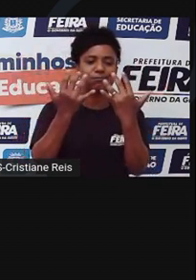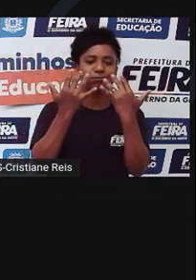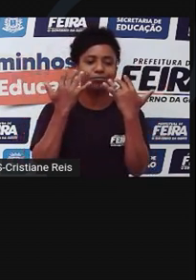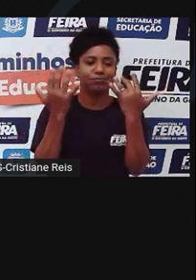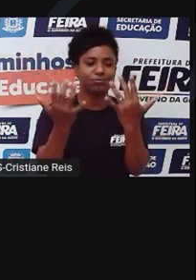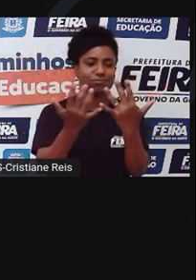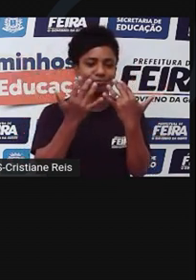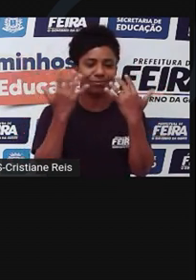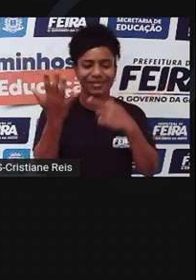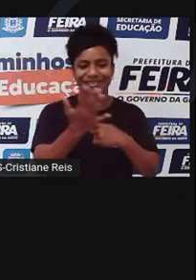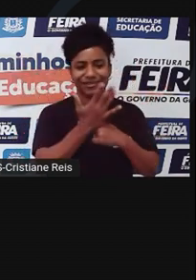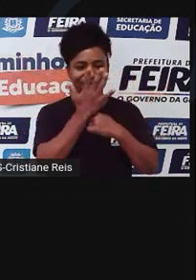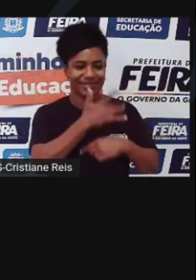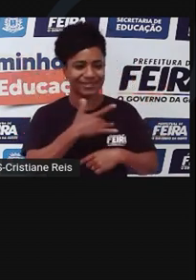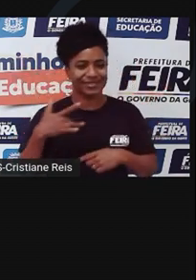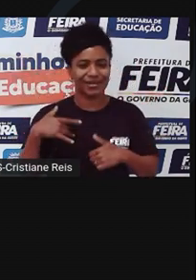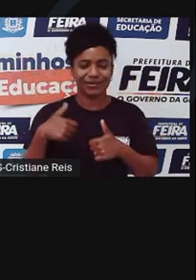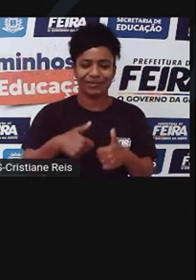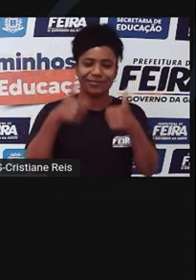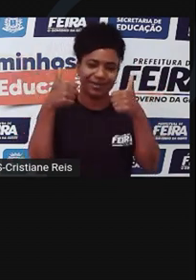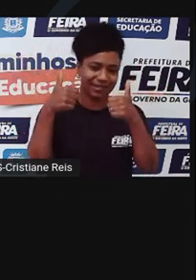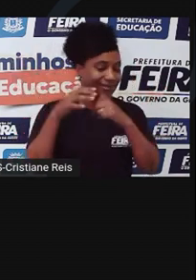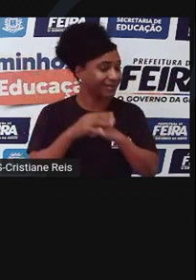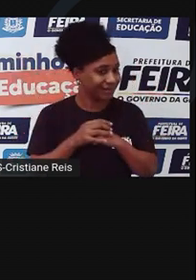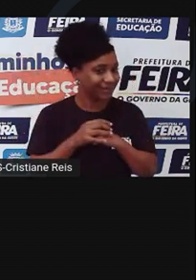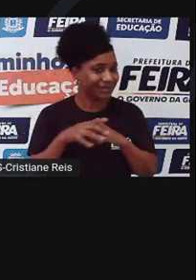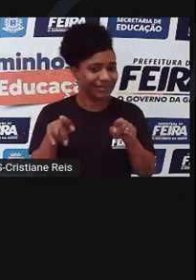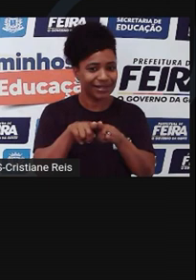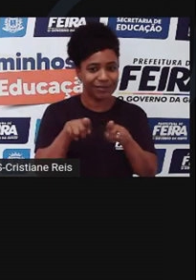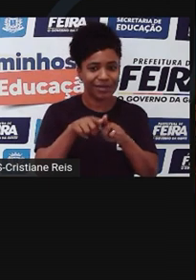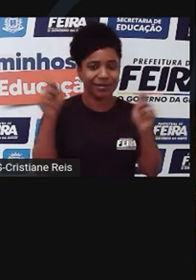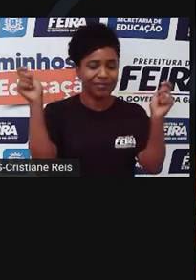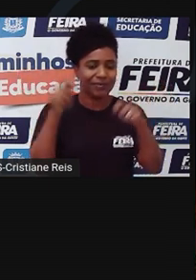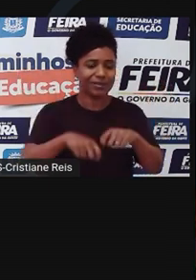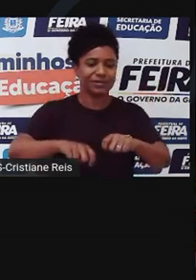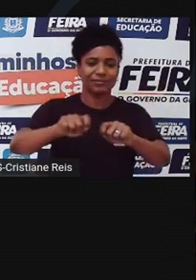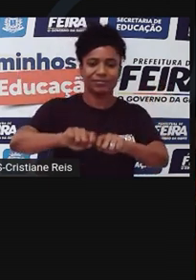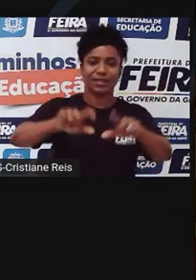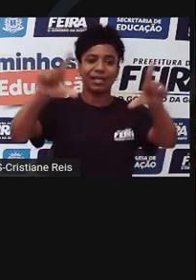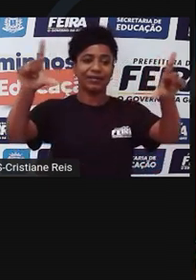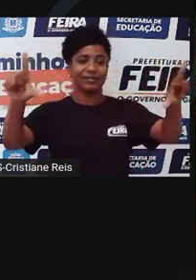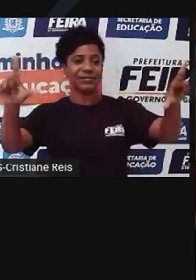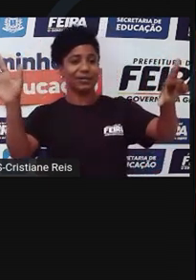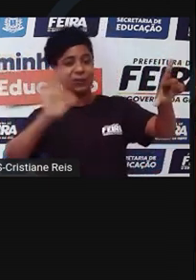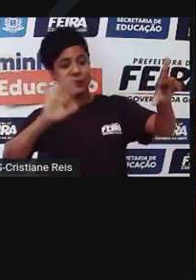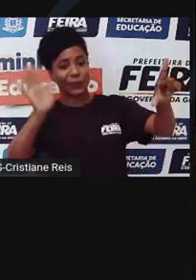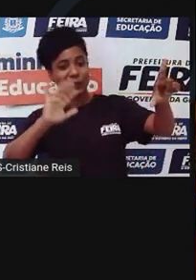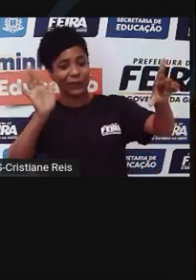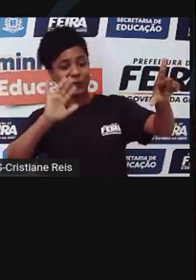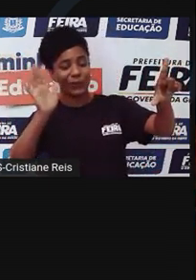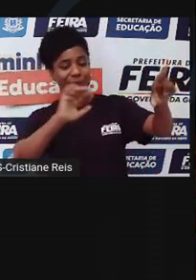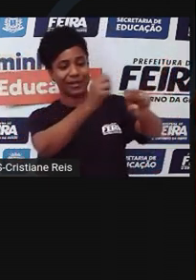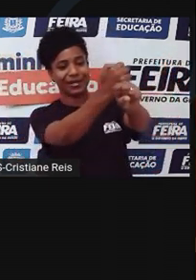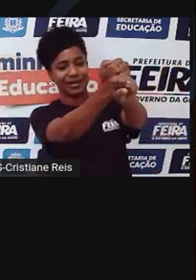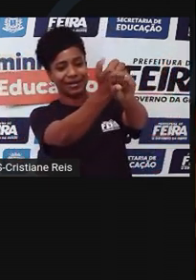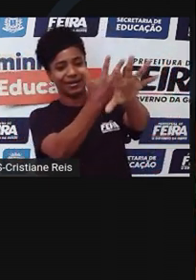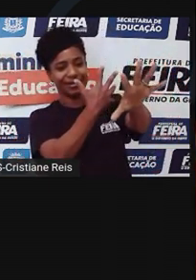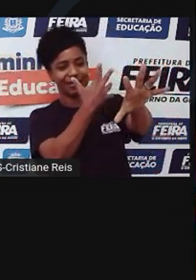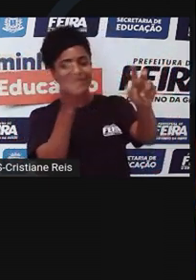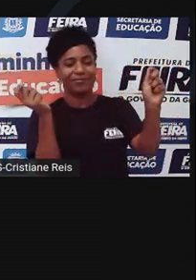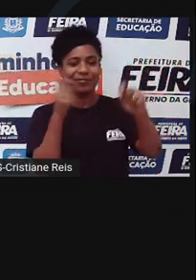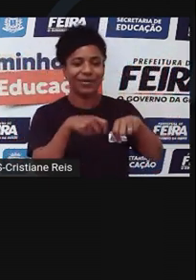futuro será possível realizar ligações de vídeo através de monitores de TV atualmente já existem soluções para fazer